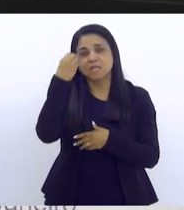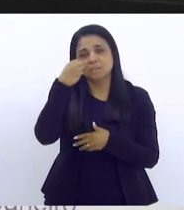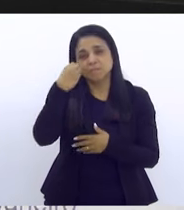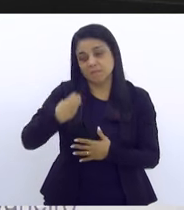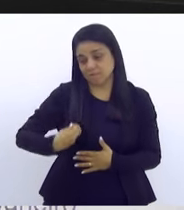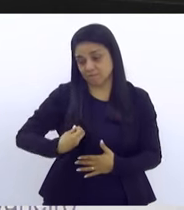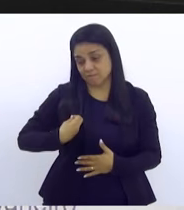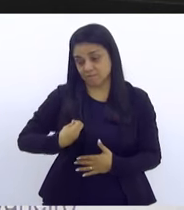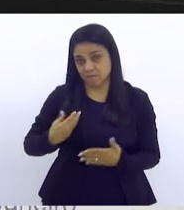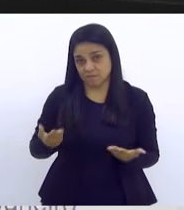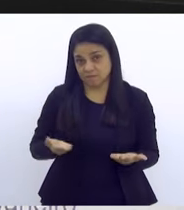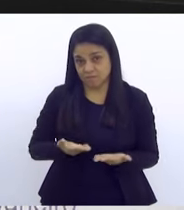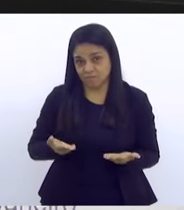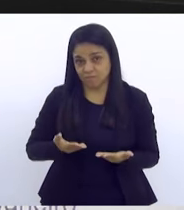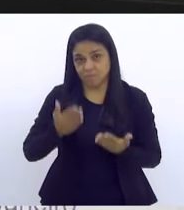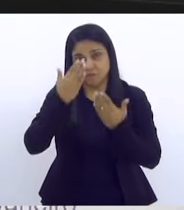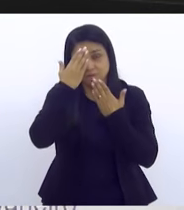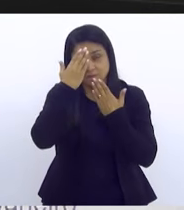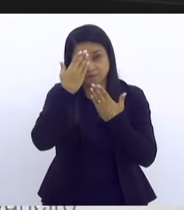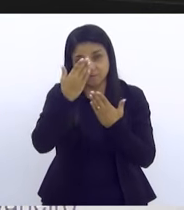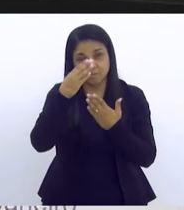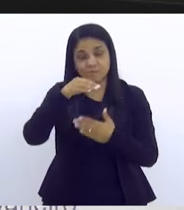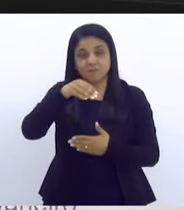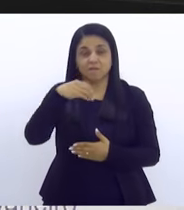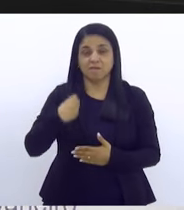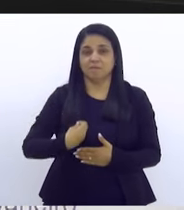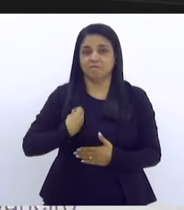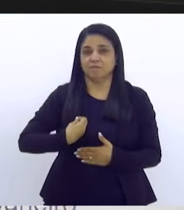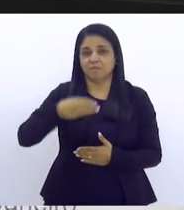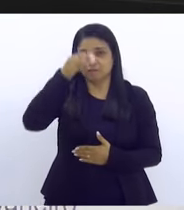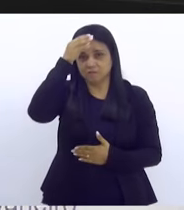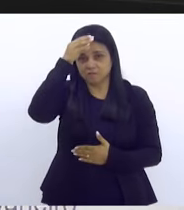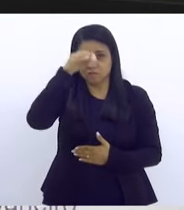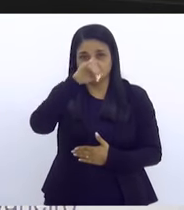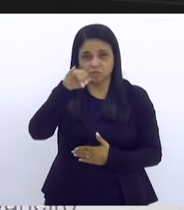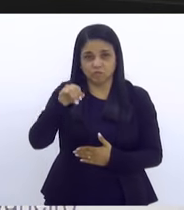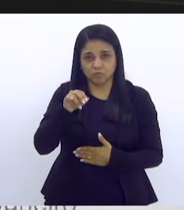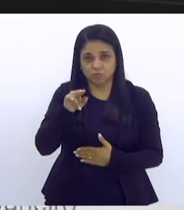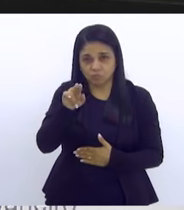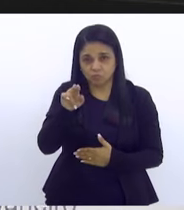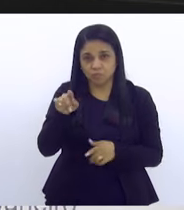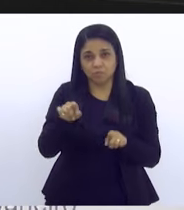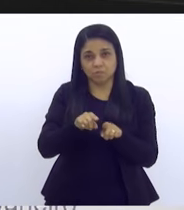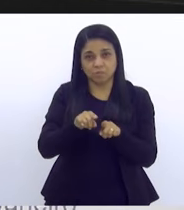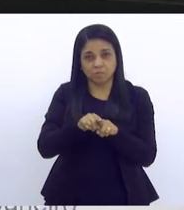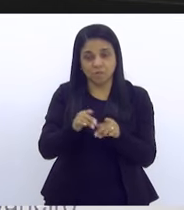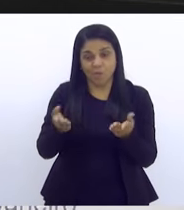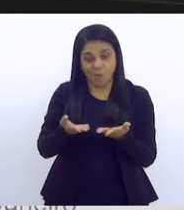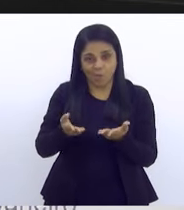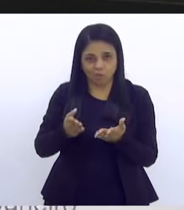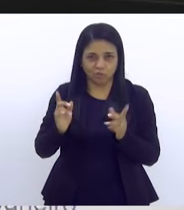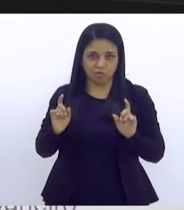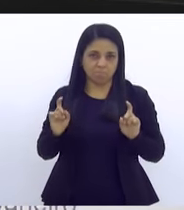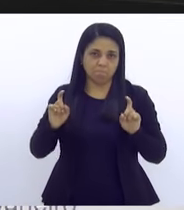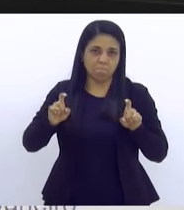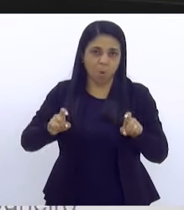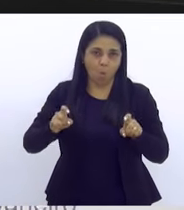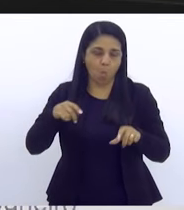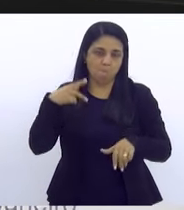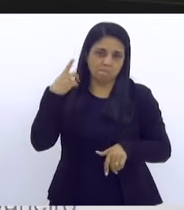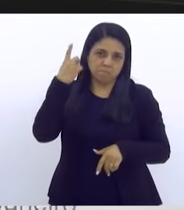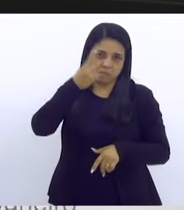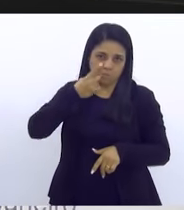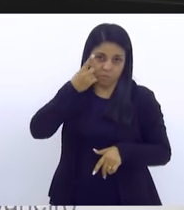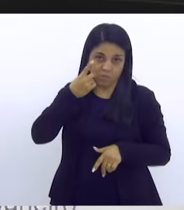vivência. Agradecer também pela vida da tia Ju, que da mesma forma, né, hoje ela é uma parlamentar, mas ela sabe